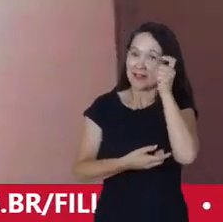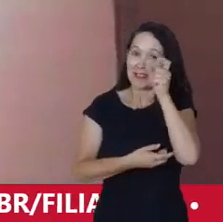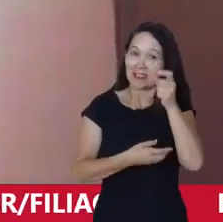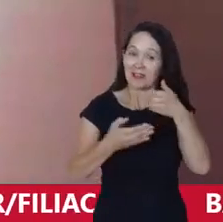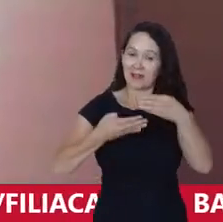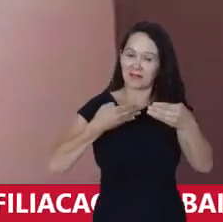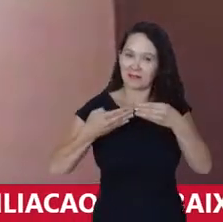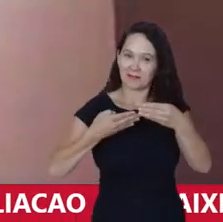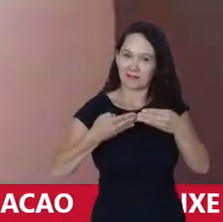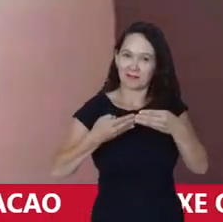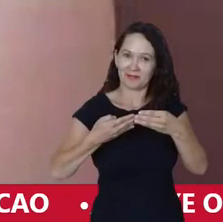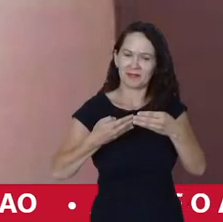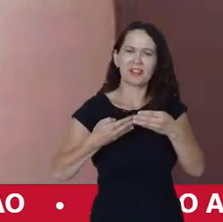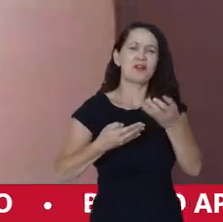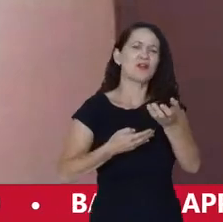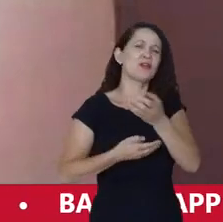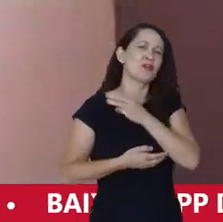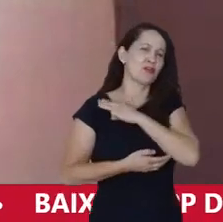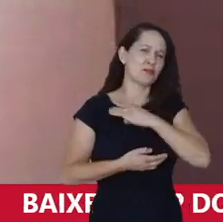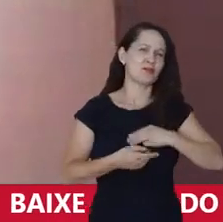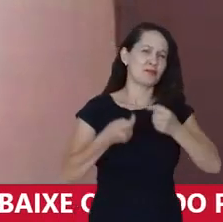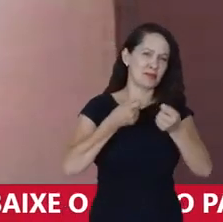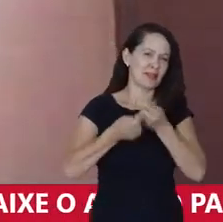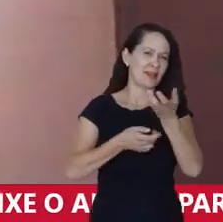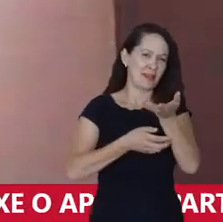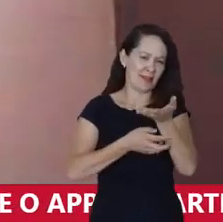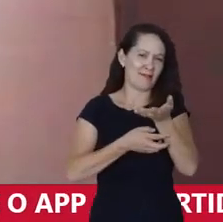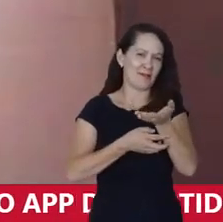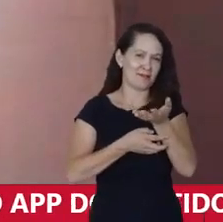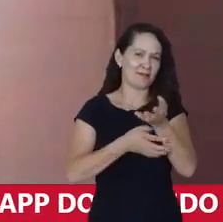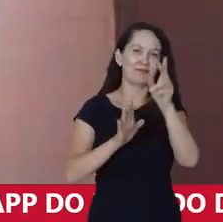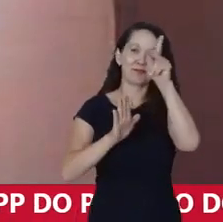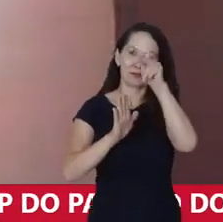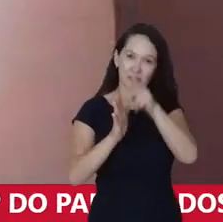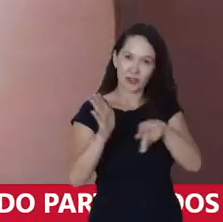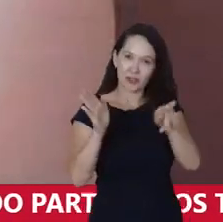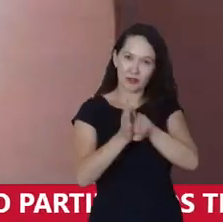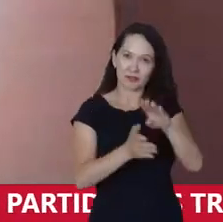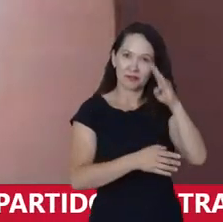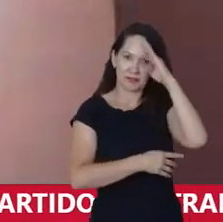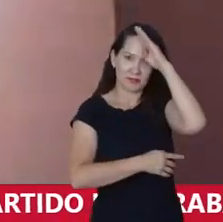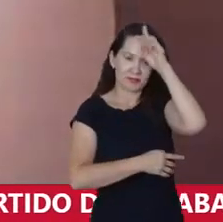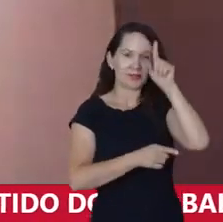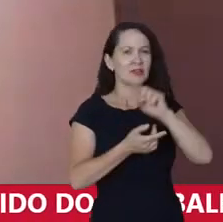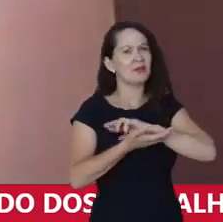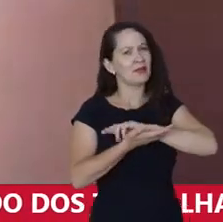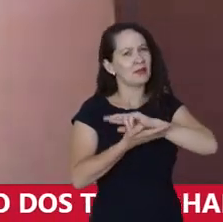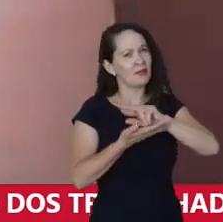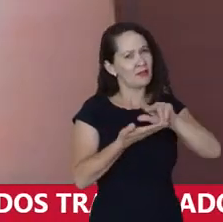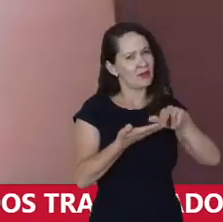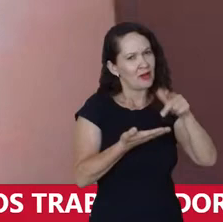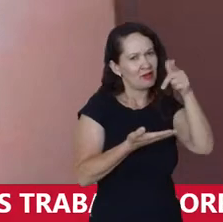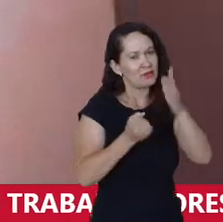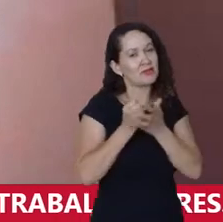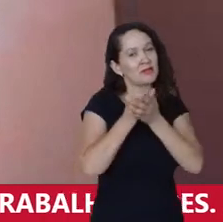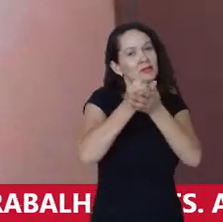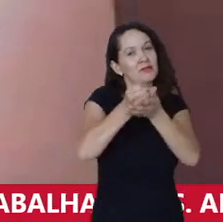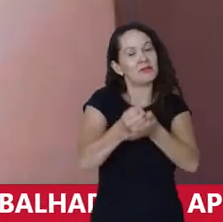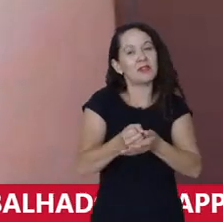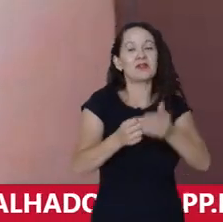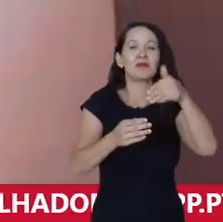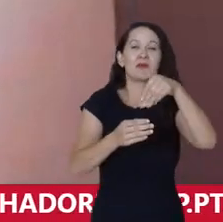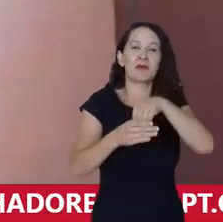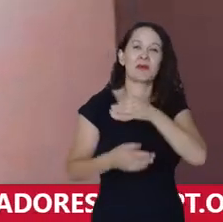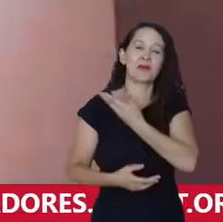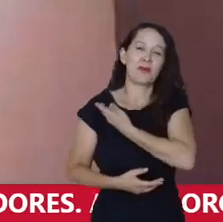mercado. É o que o Guedes quer, ou seja, o Guedes e esse projeto do Bolsonaro e de muitos que apoiaram esse